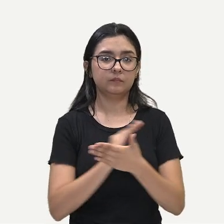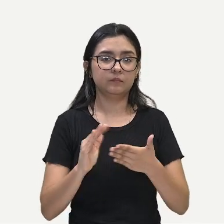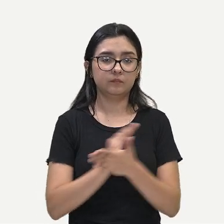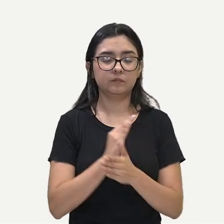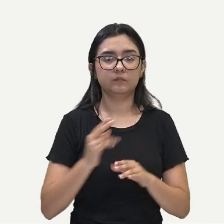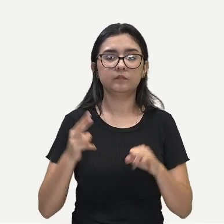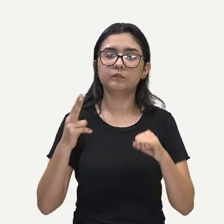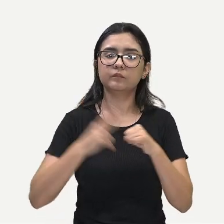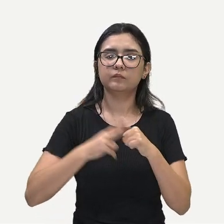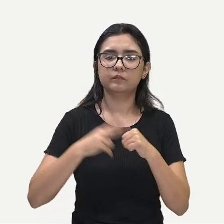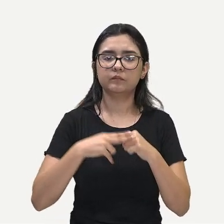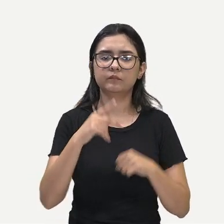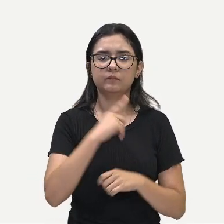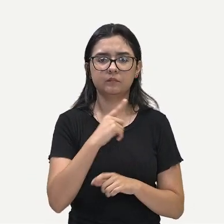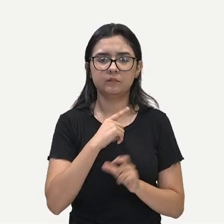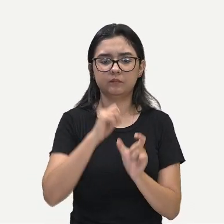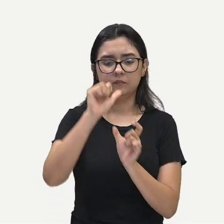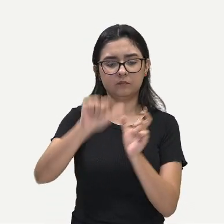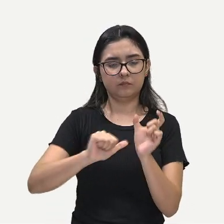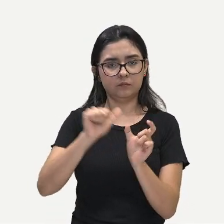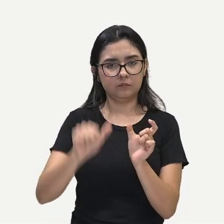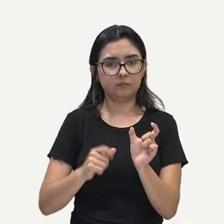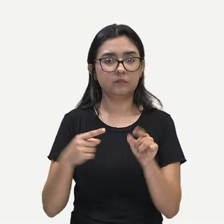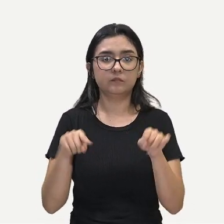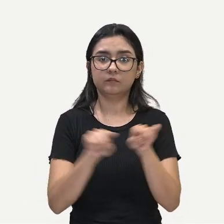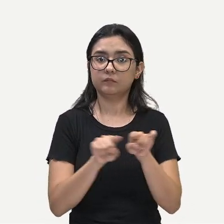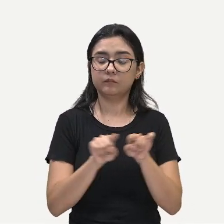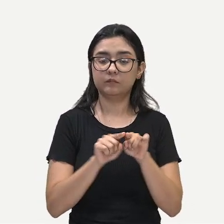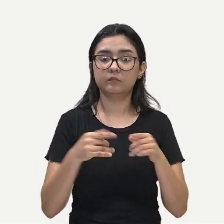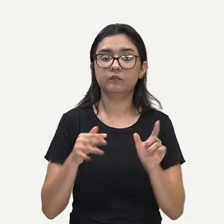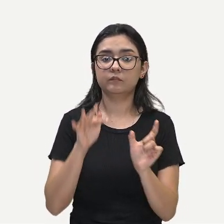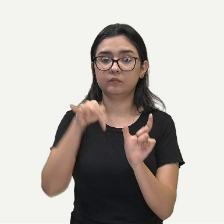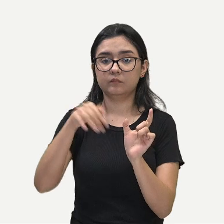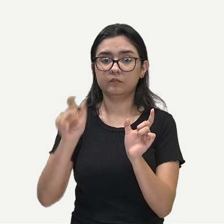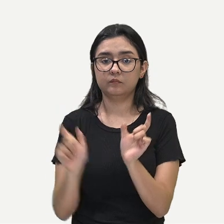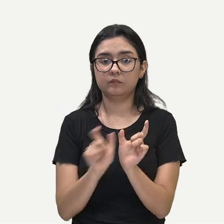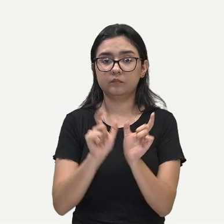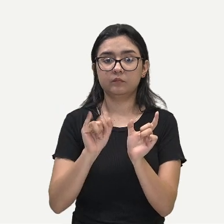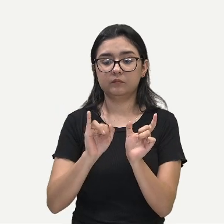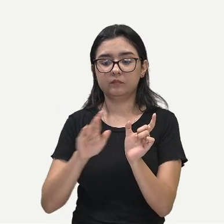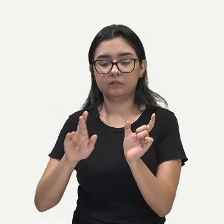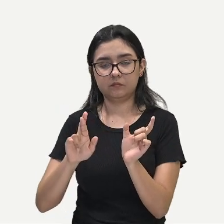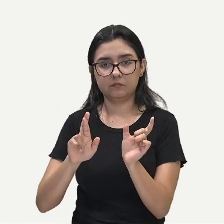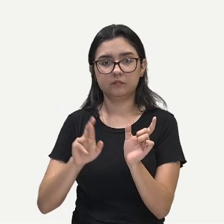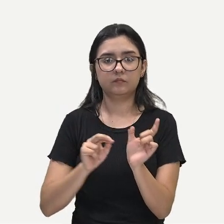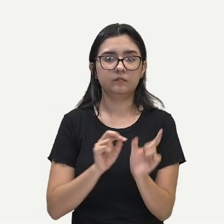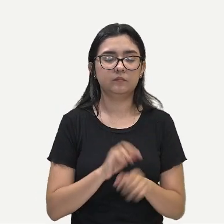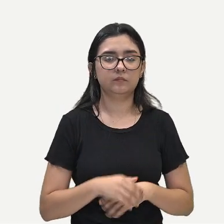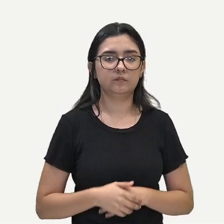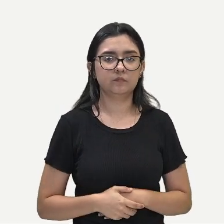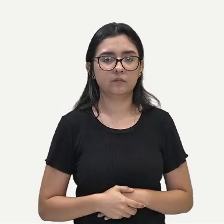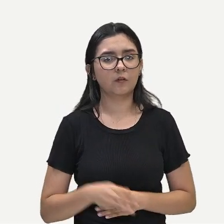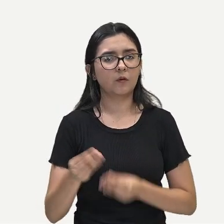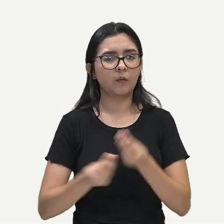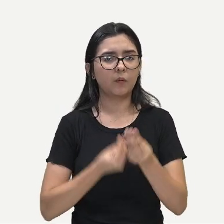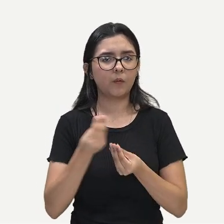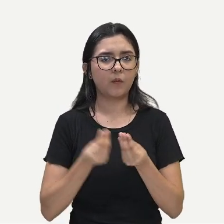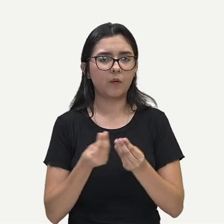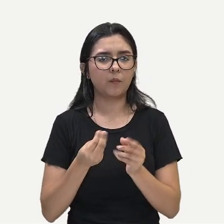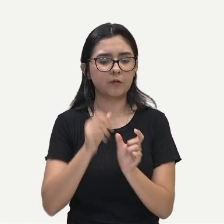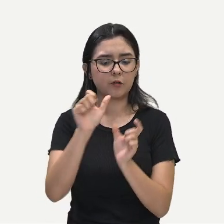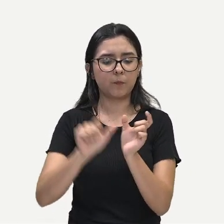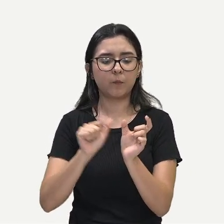ter essa irregularidade, são aqueles terminados em IR. E como é que vai acontecer